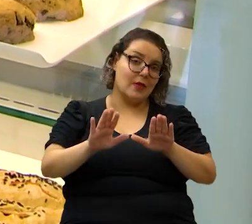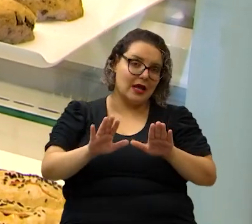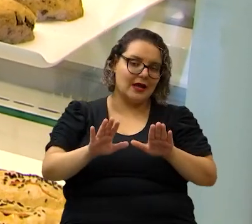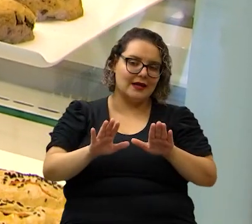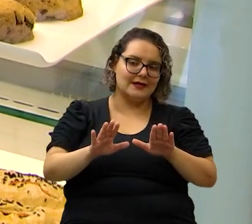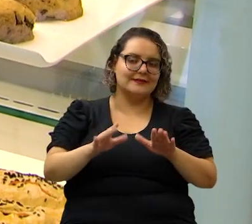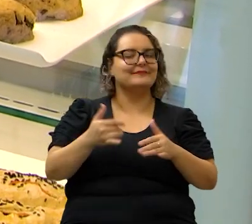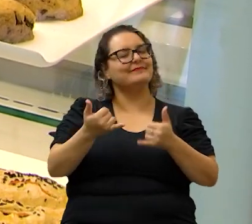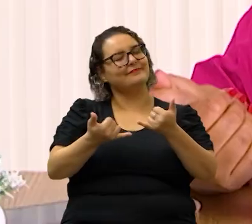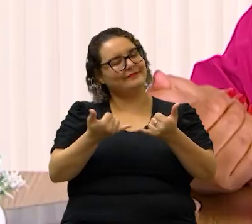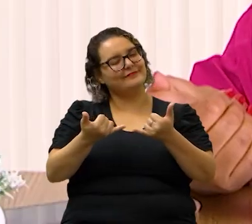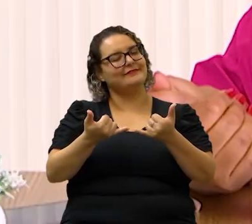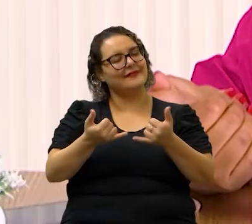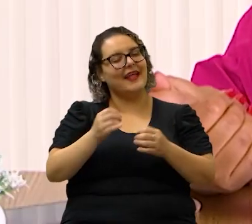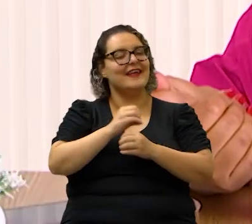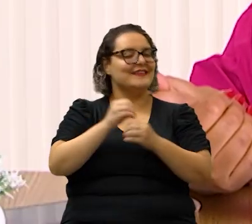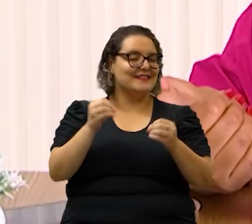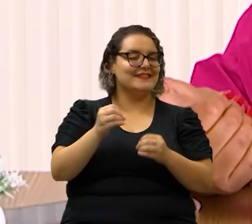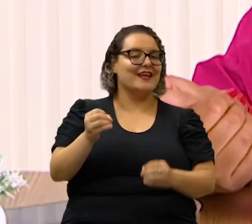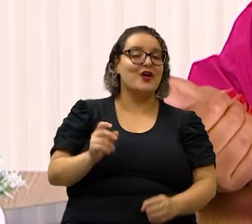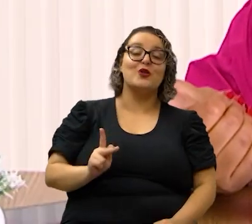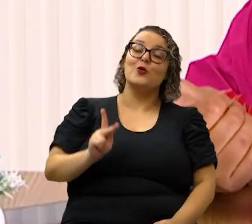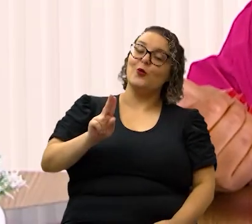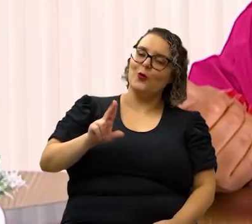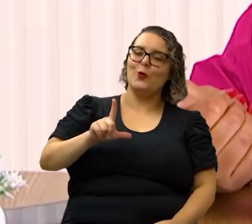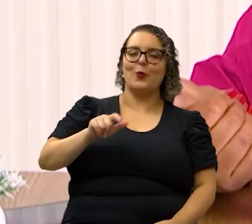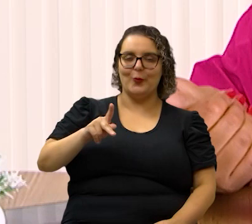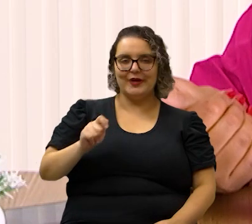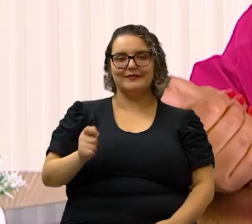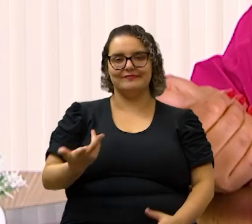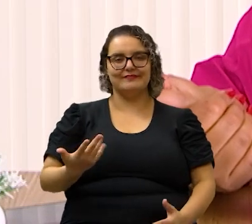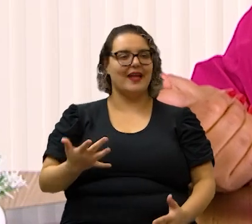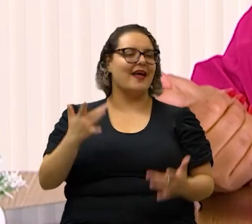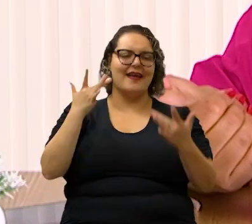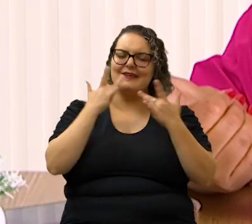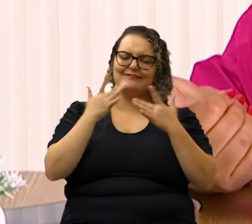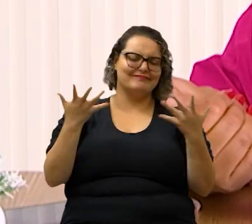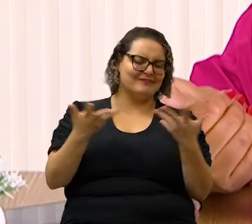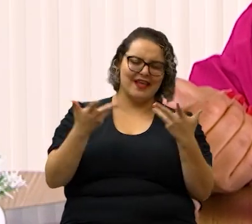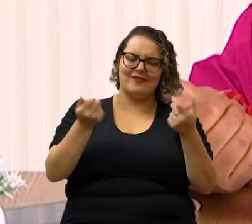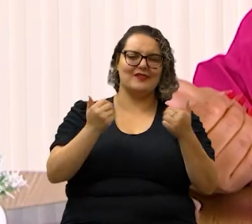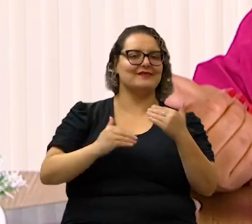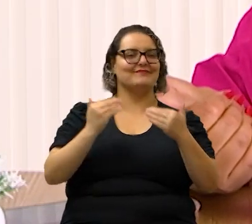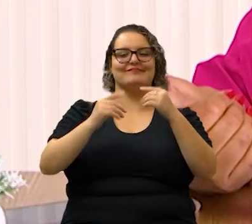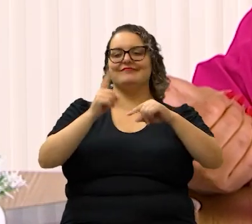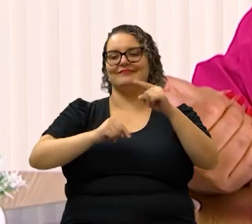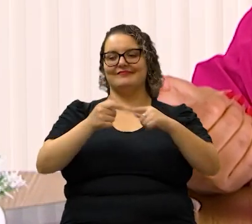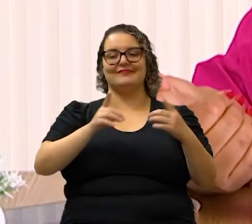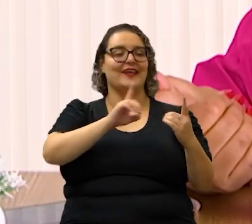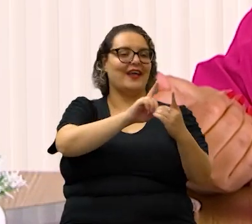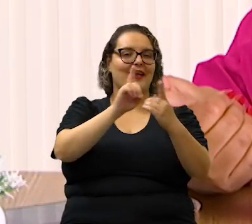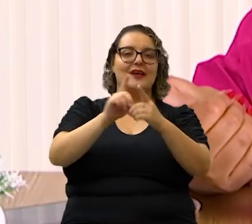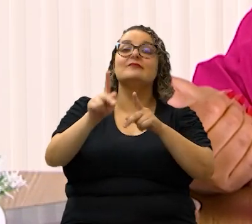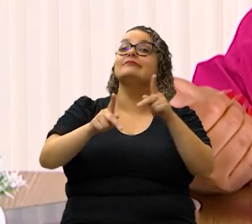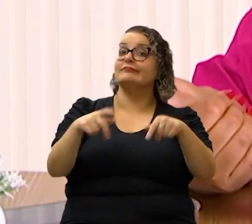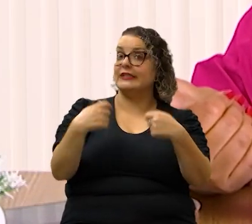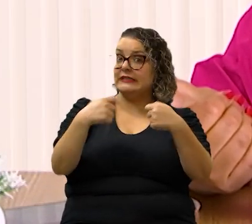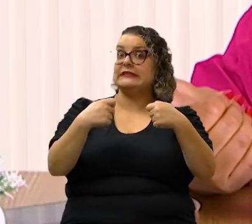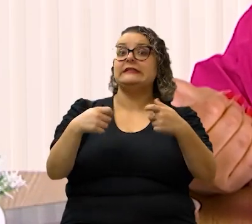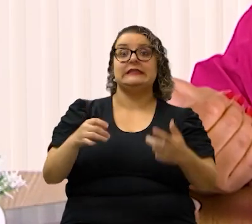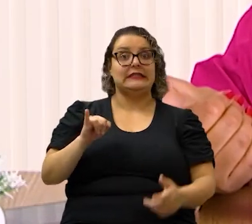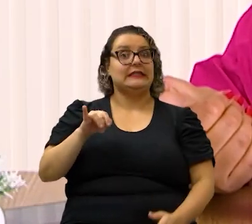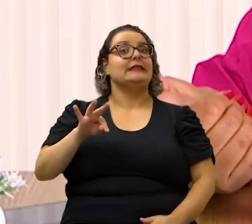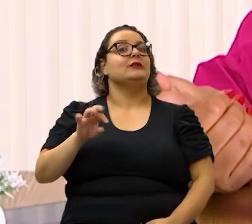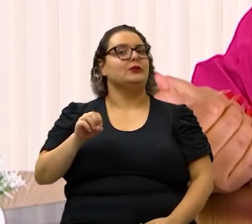mesmo. Só que realmente, dentro da nossa brincadeira zero culpa. É muito, muito gostoso poder desenvolver esses produtos e atender esse público